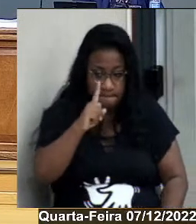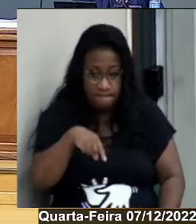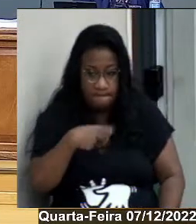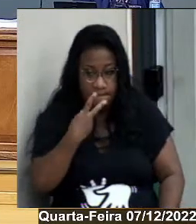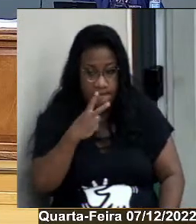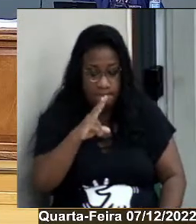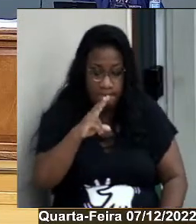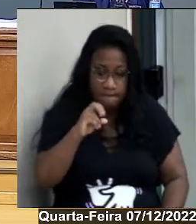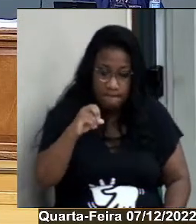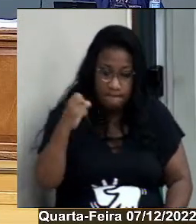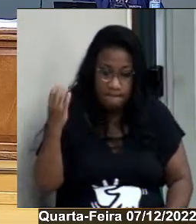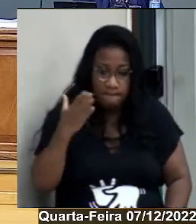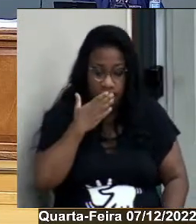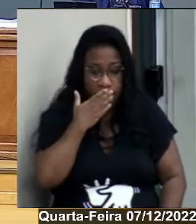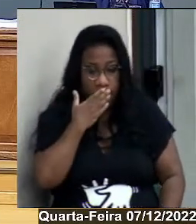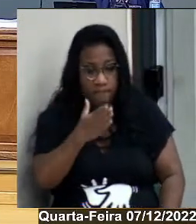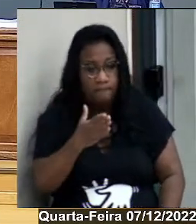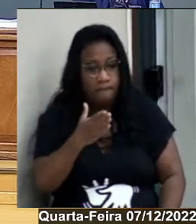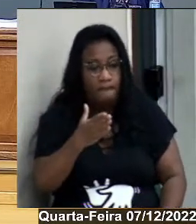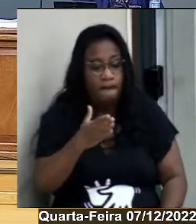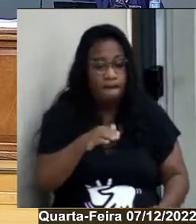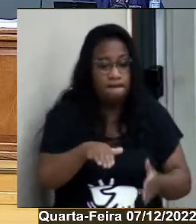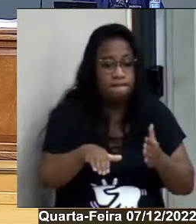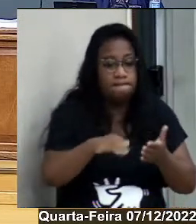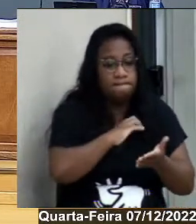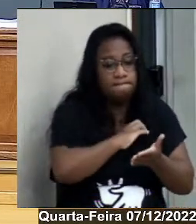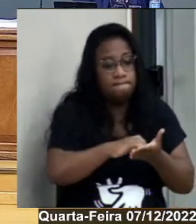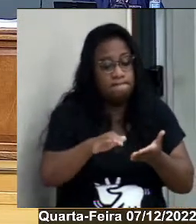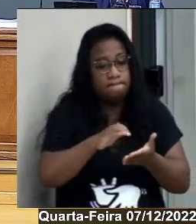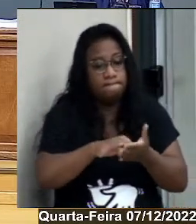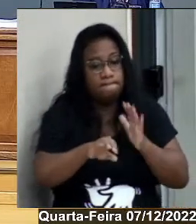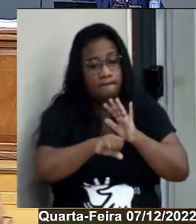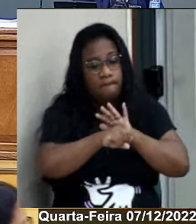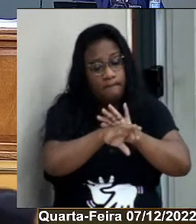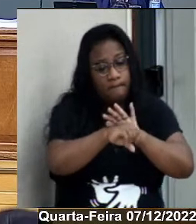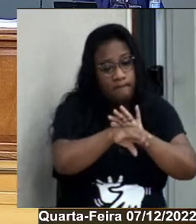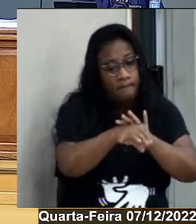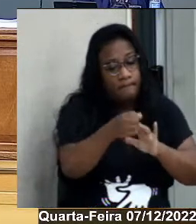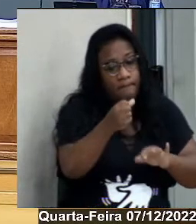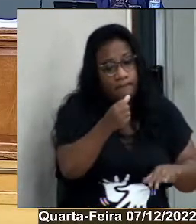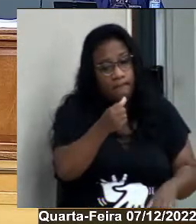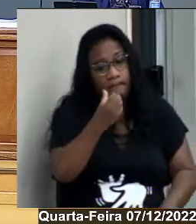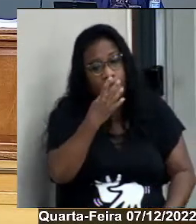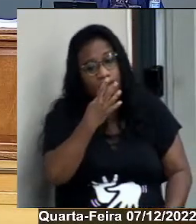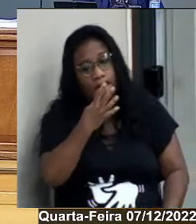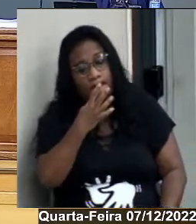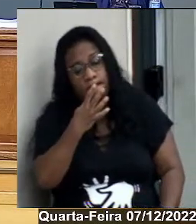62/2022. Solicito ao senhor secretário que faça a leitura da indicação número